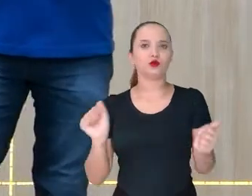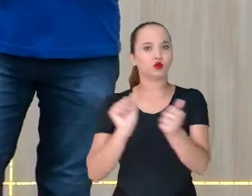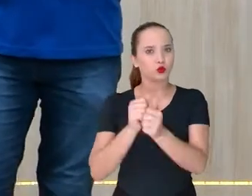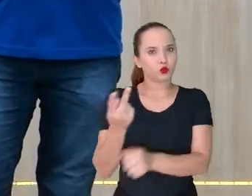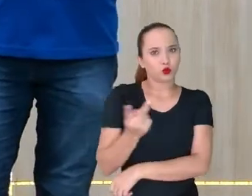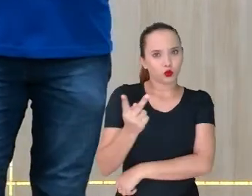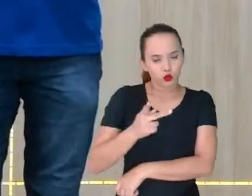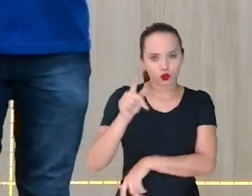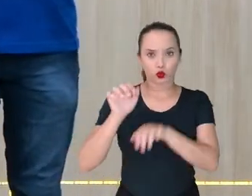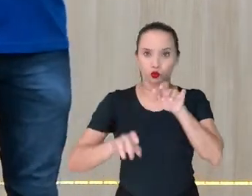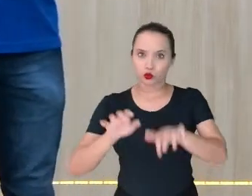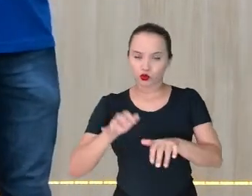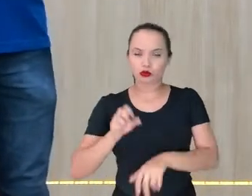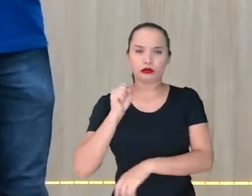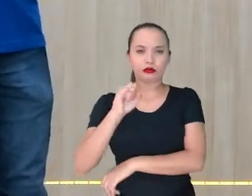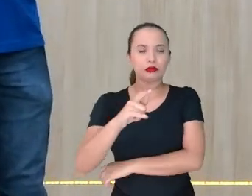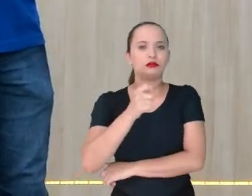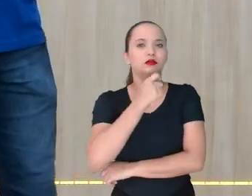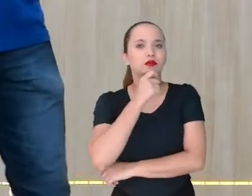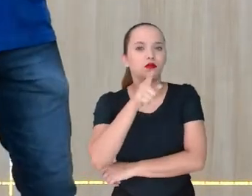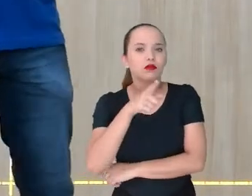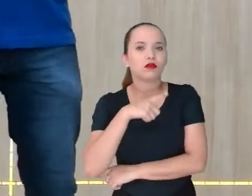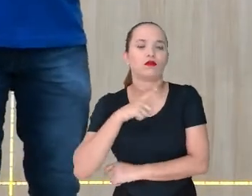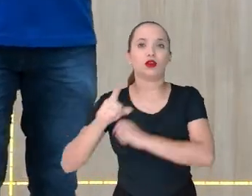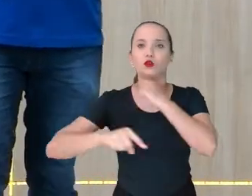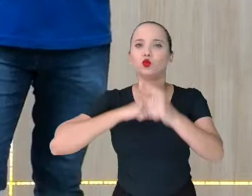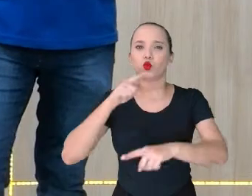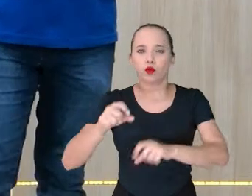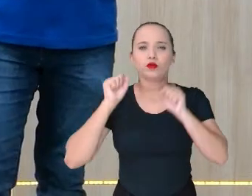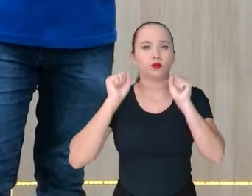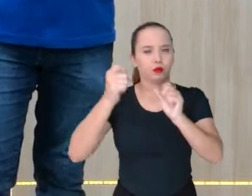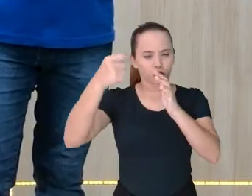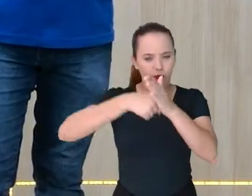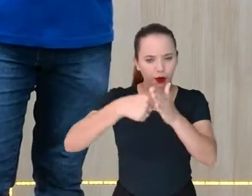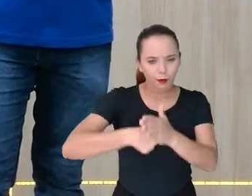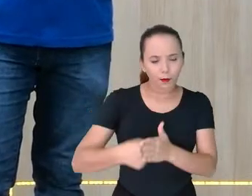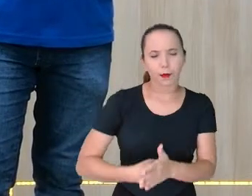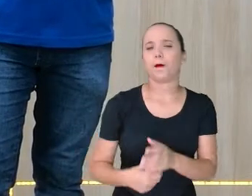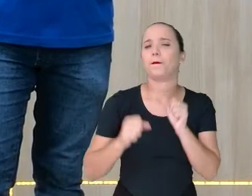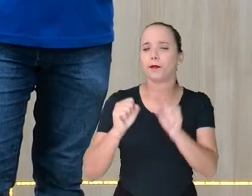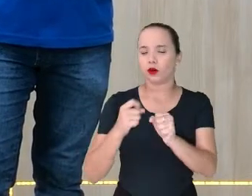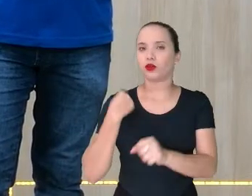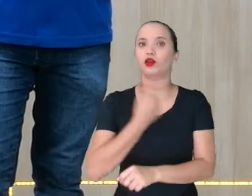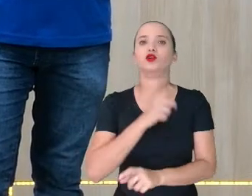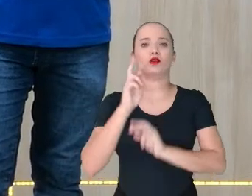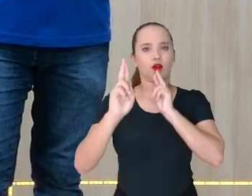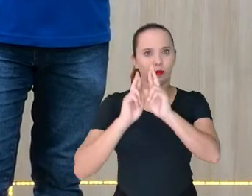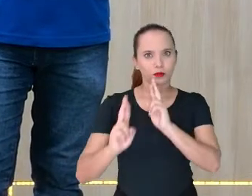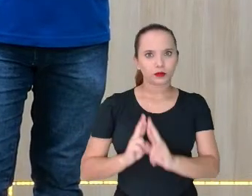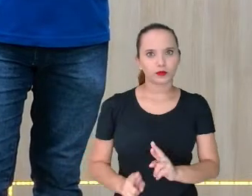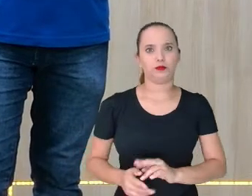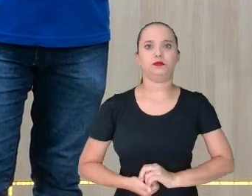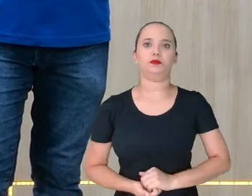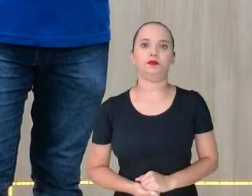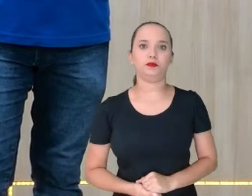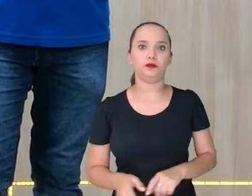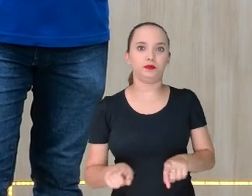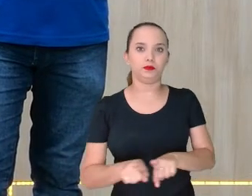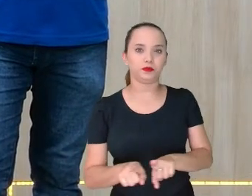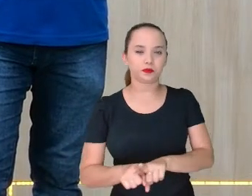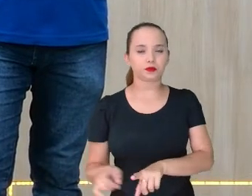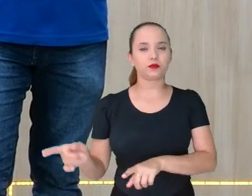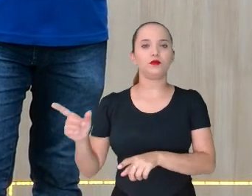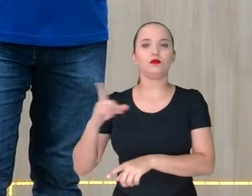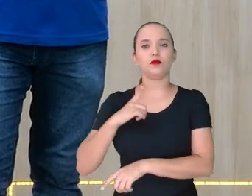se você tiver alguma dúvida aqui em tempo real, você pode mandar sua pergunta aí pelo chat que a gente responde. Né, professora? E também tem um